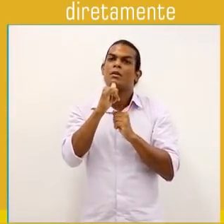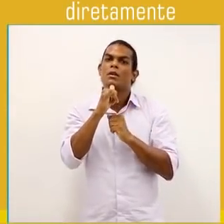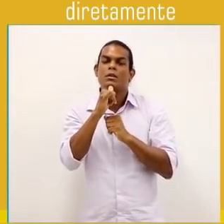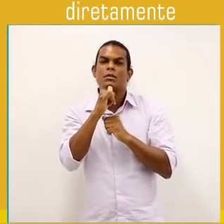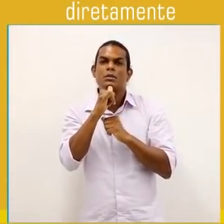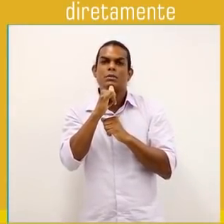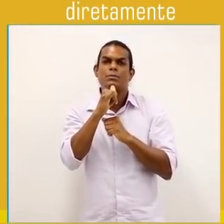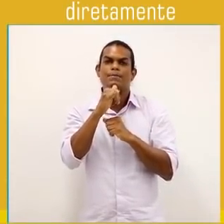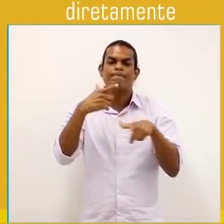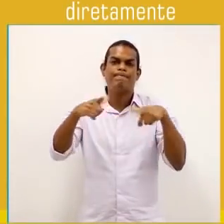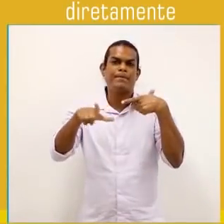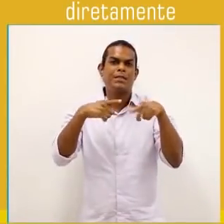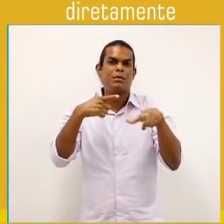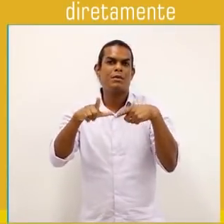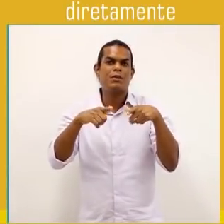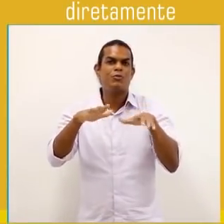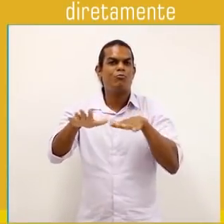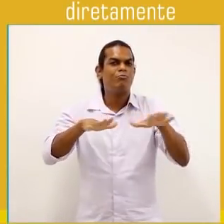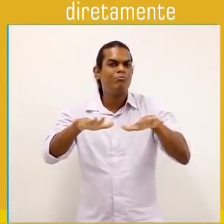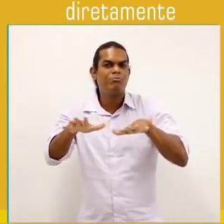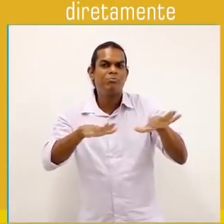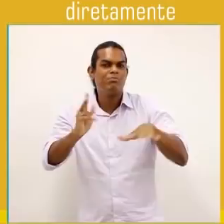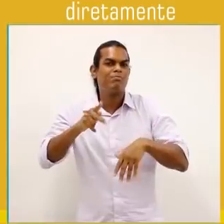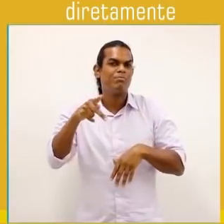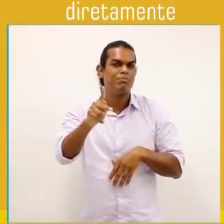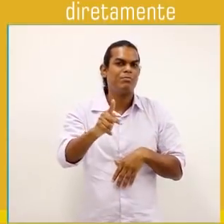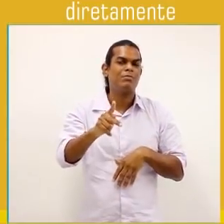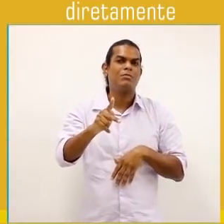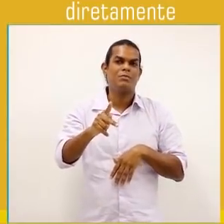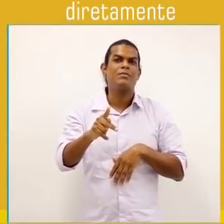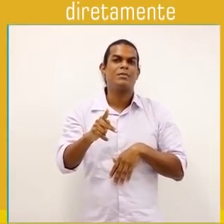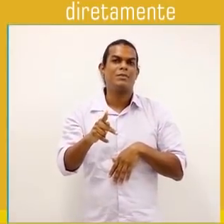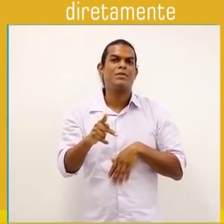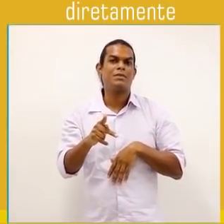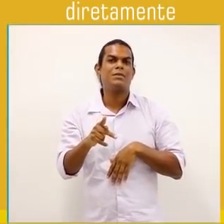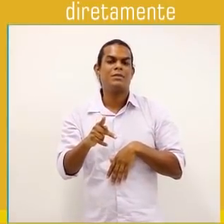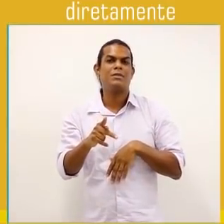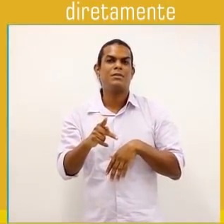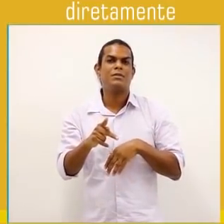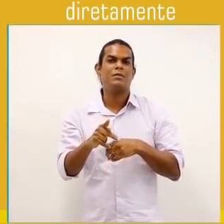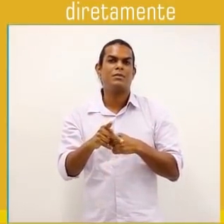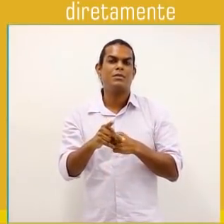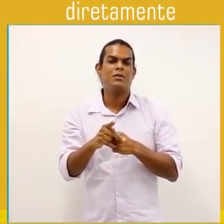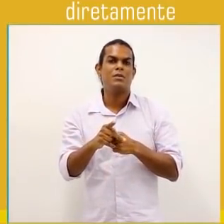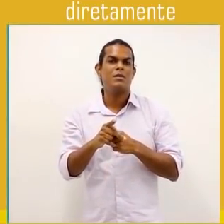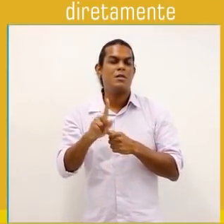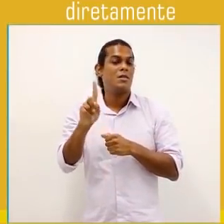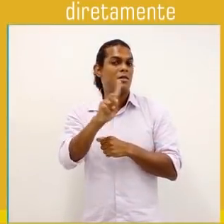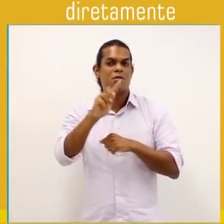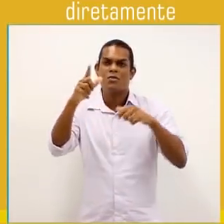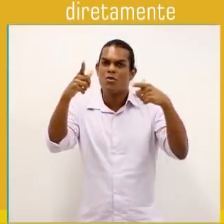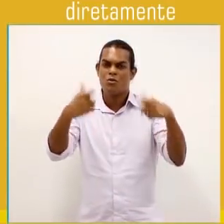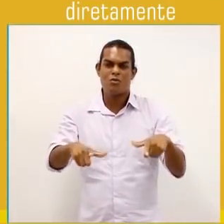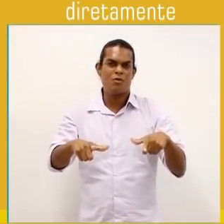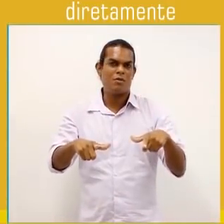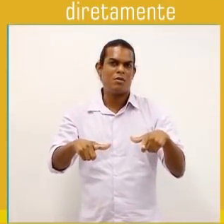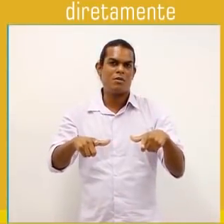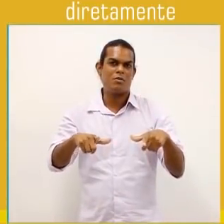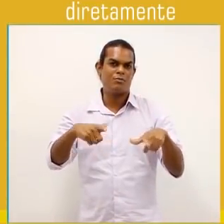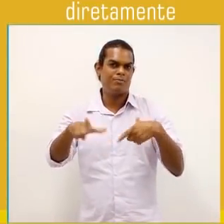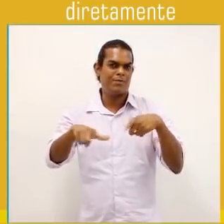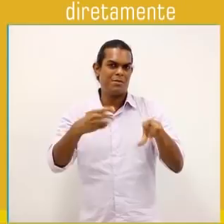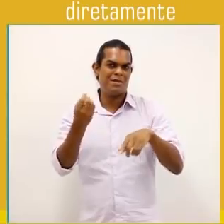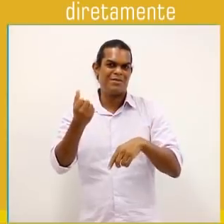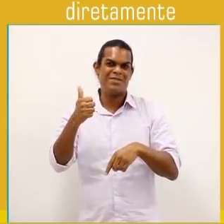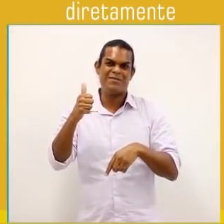mesmo movimento, e aquilo ali é as condições peculiares do trabalho. O trabalho exige que seja daquela forma, não é as condições, não é